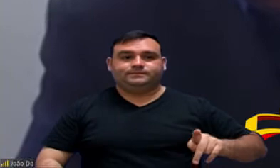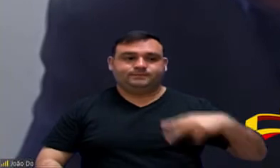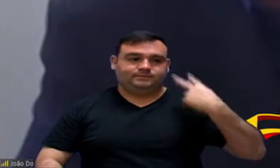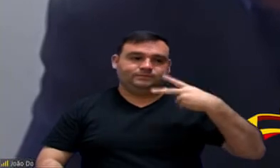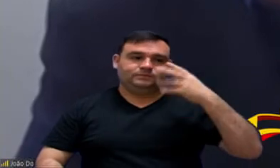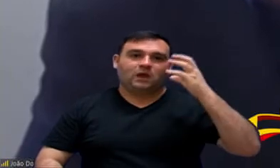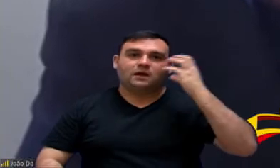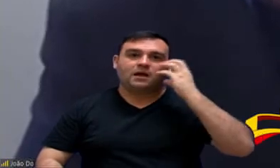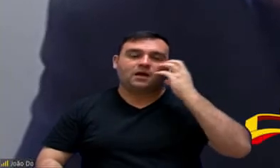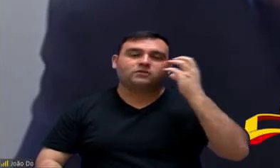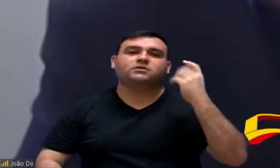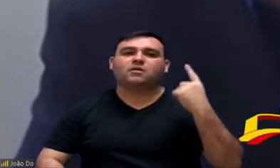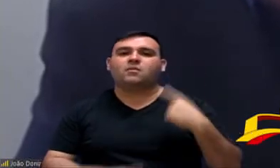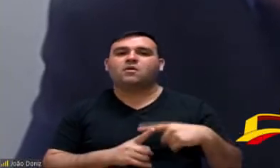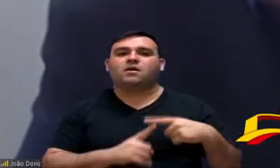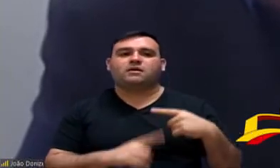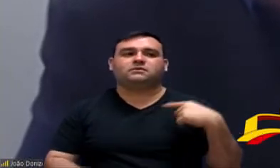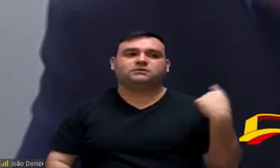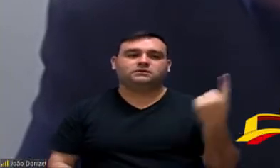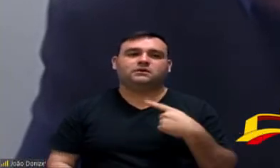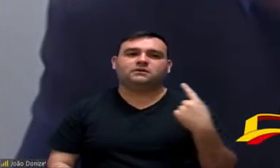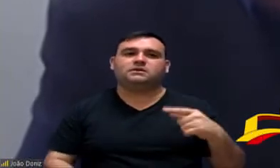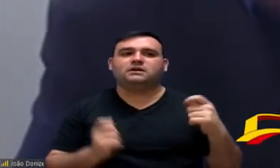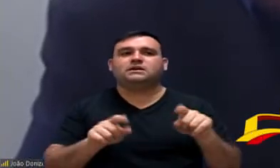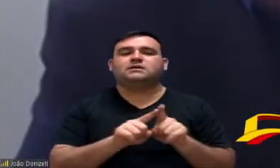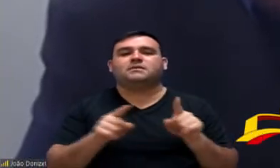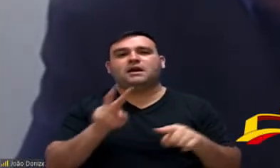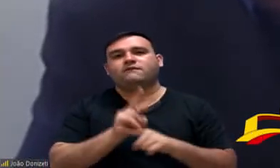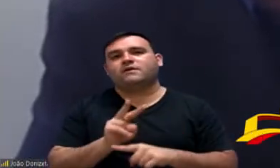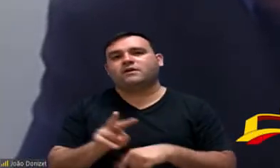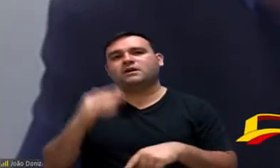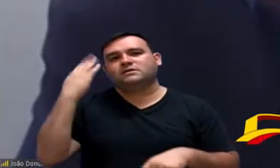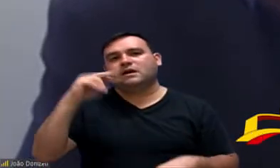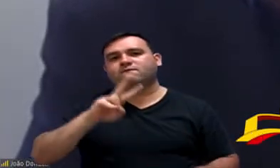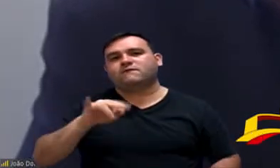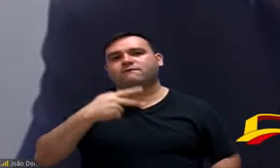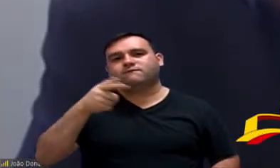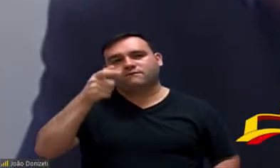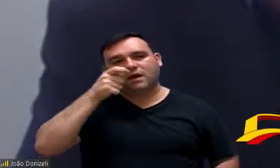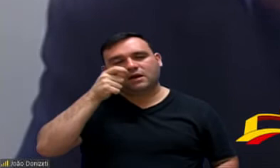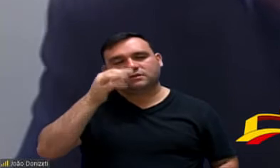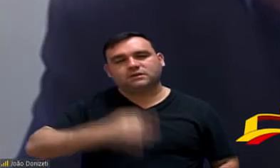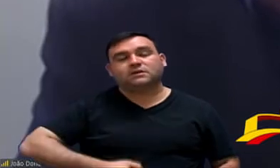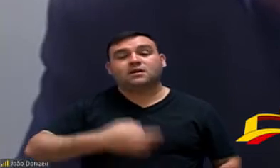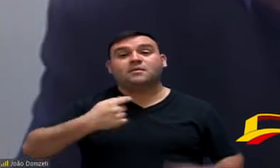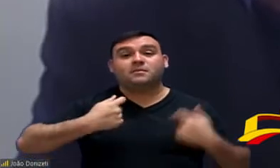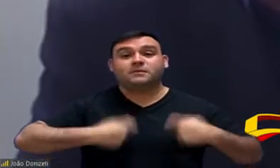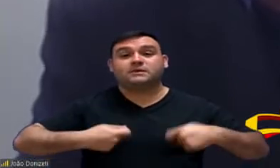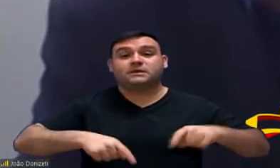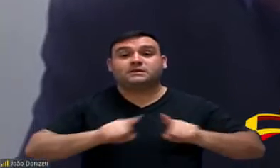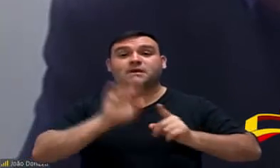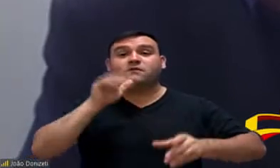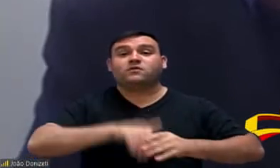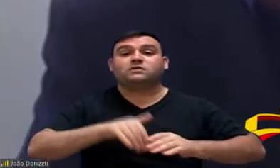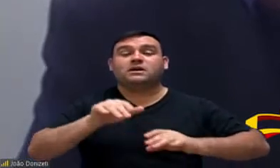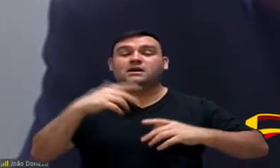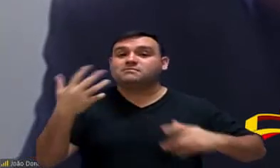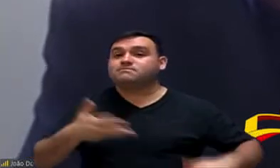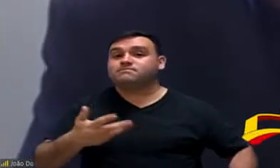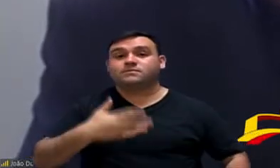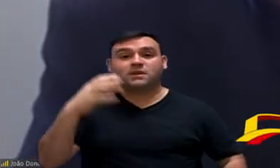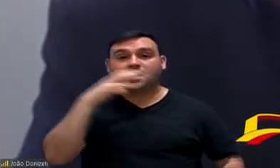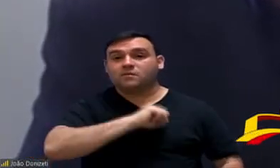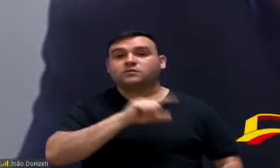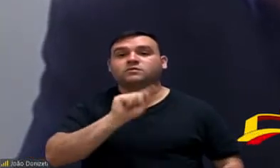vereador Cláudio, para que nós pudéssemos também verificar, você que vai ser se verificasse, nós precisamos colocar para votação o mais urgente